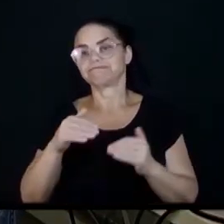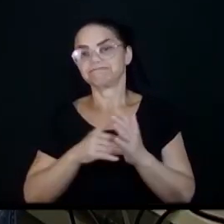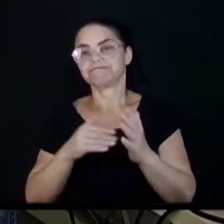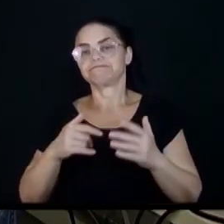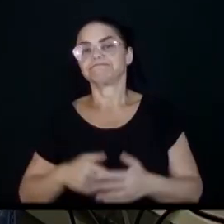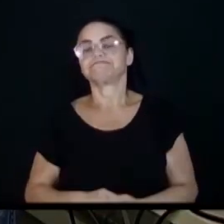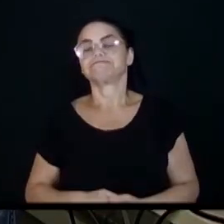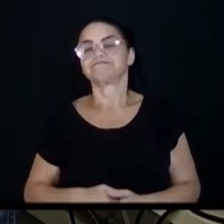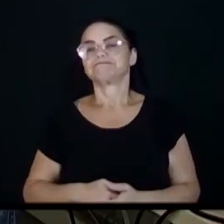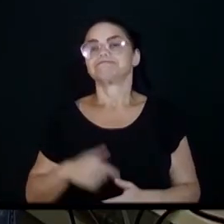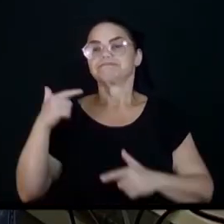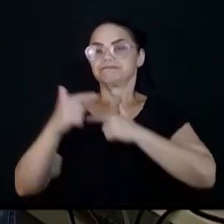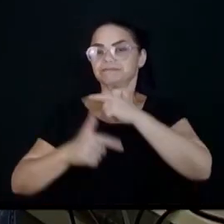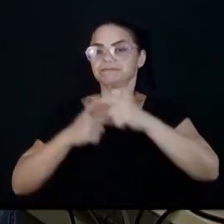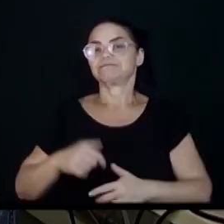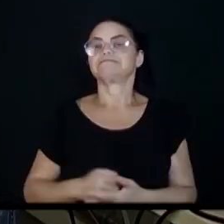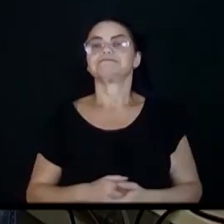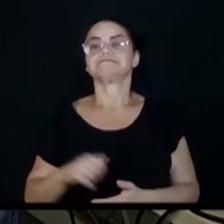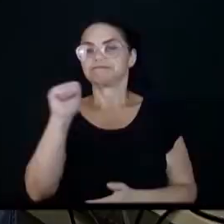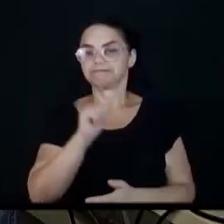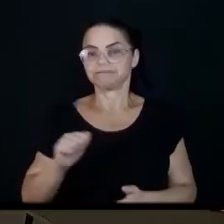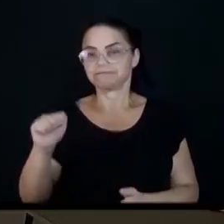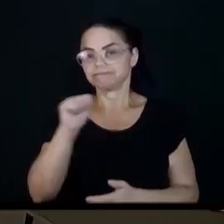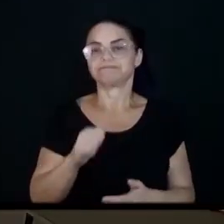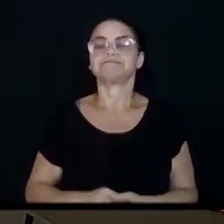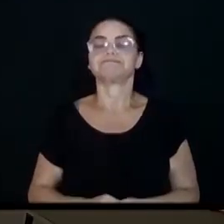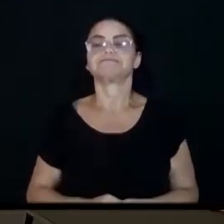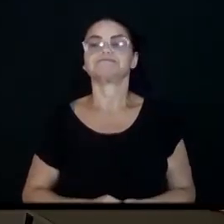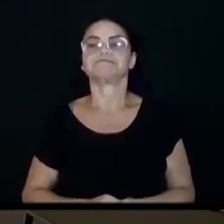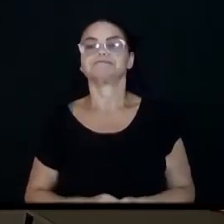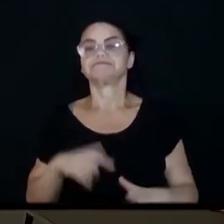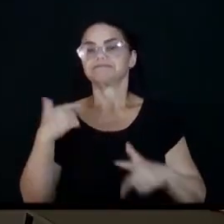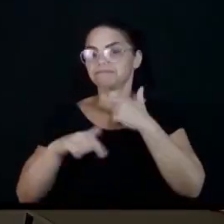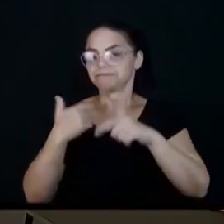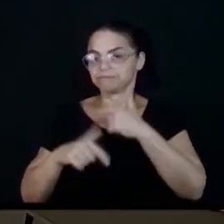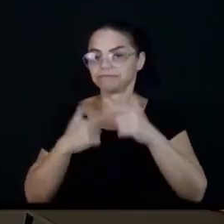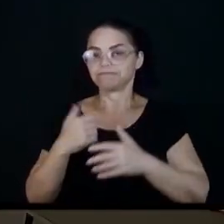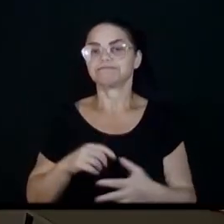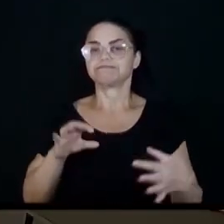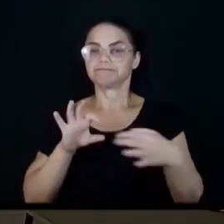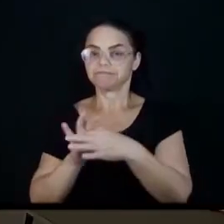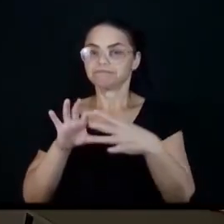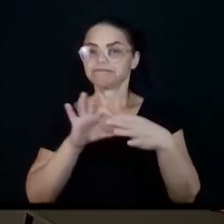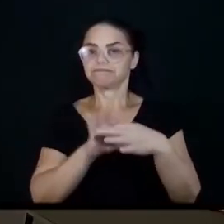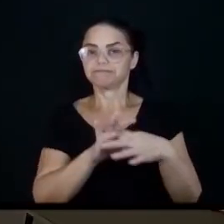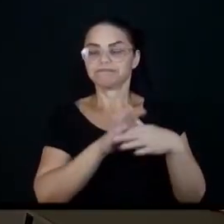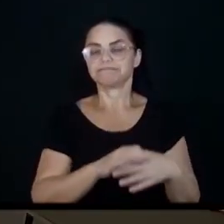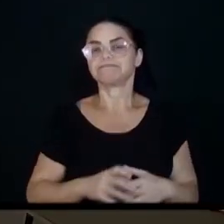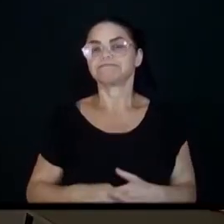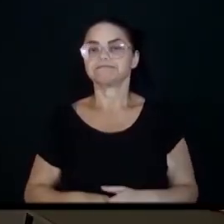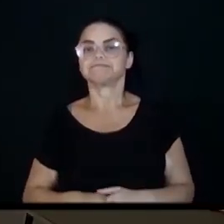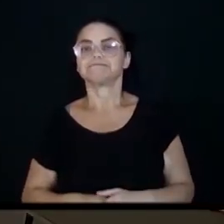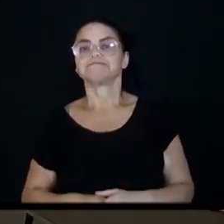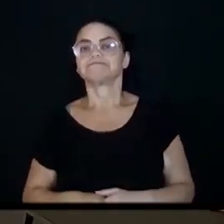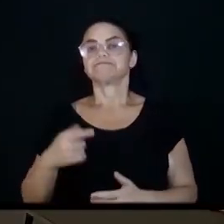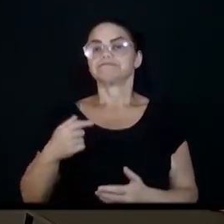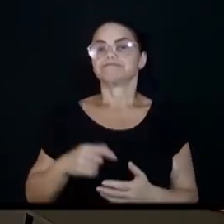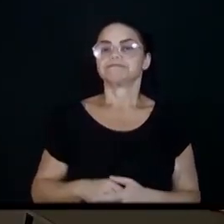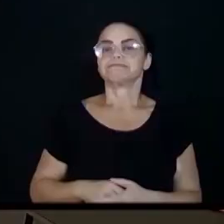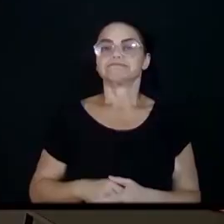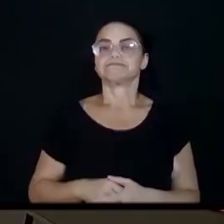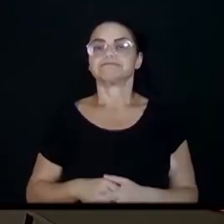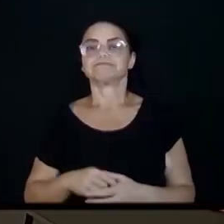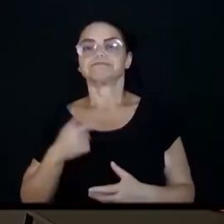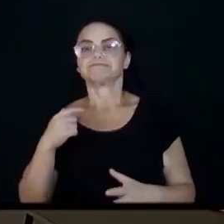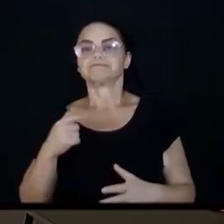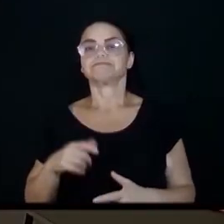associação. A gente trabalha muito em parceria com as outras OSCs daqui, com o serviço de assistência social